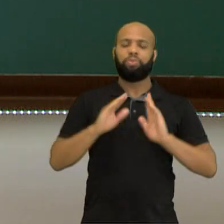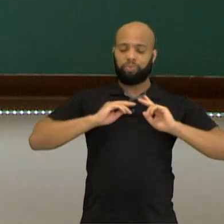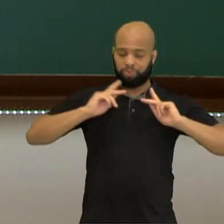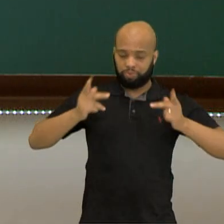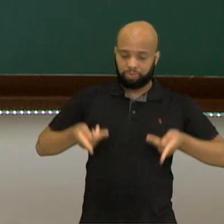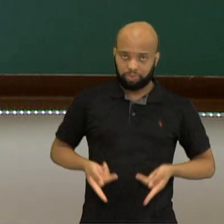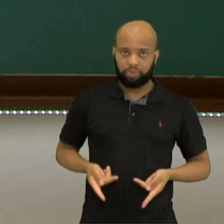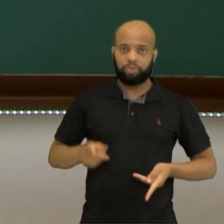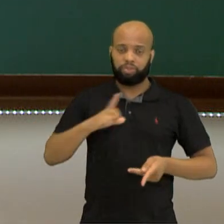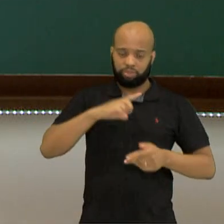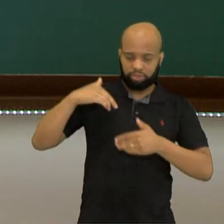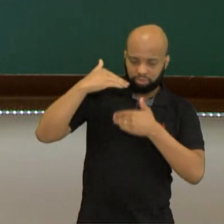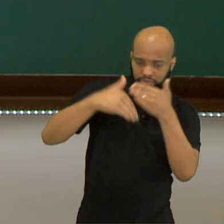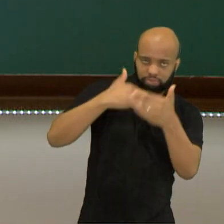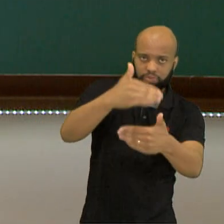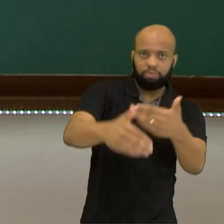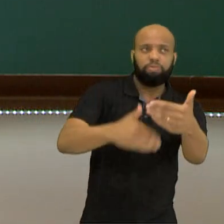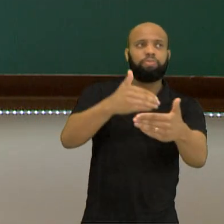curiosamente, desenvolve